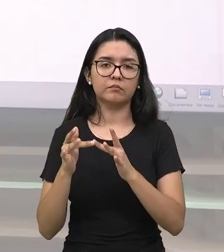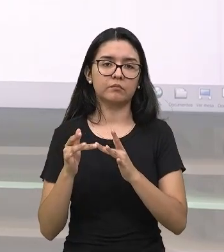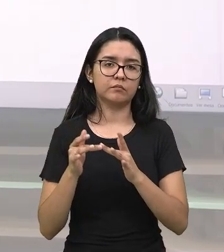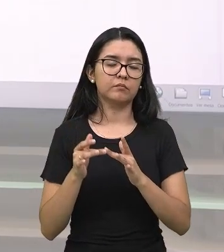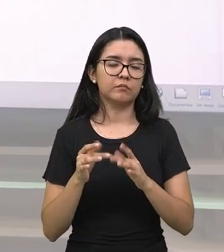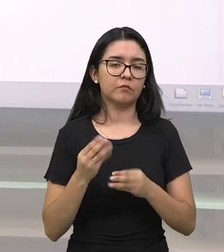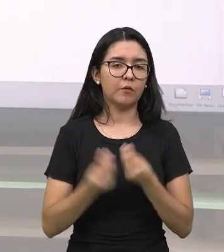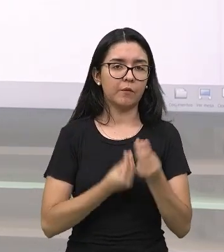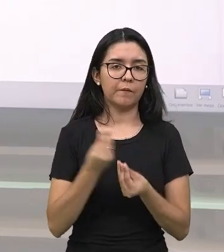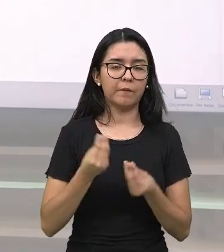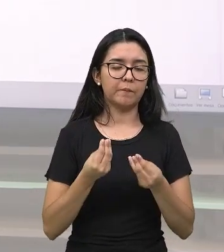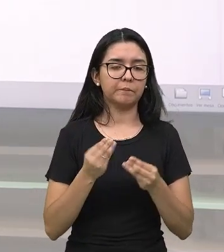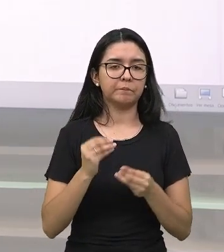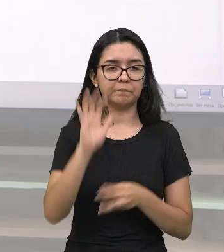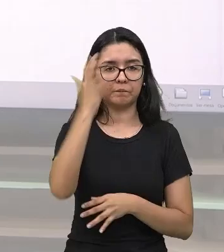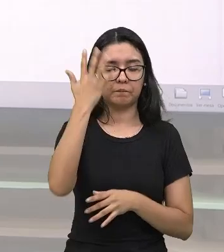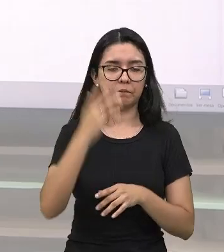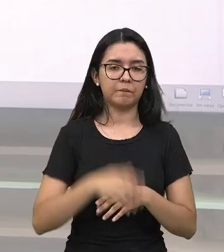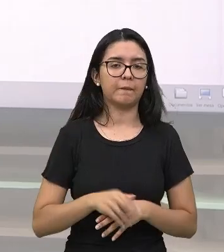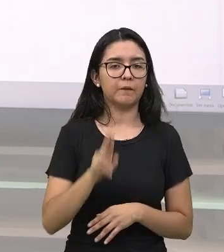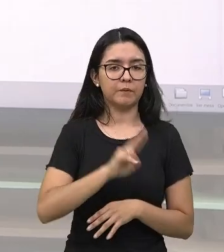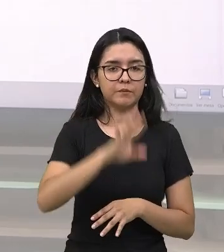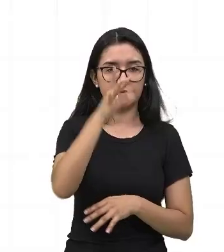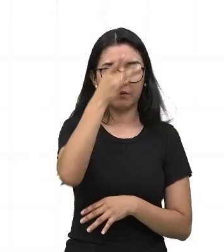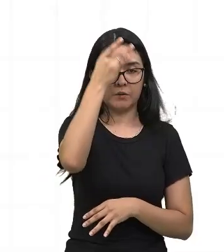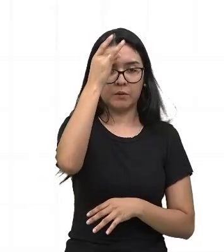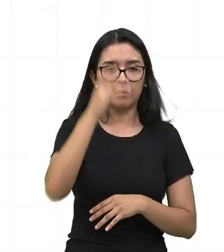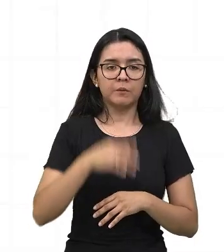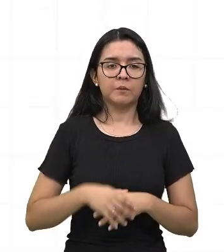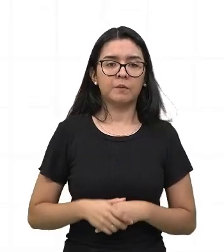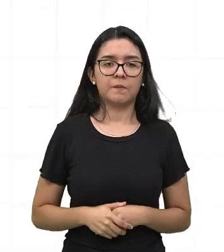problema, usando aí esse conhecimento. Vamos lá.